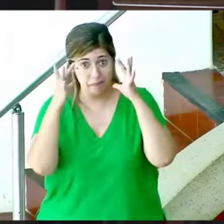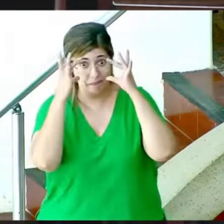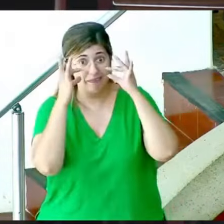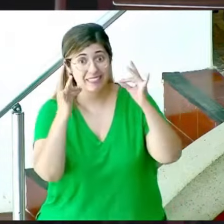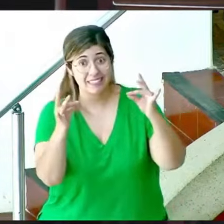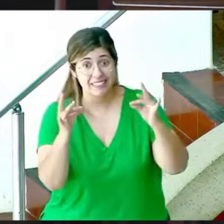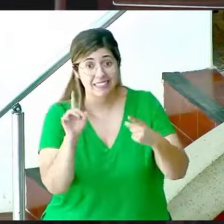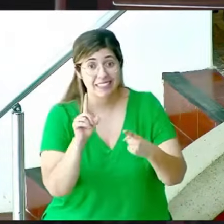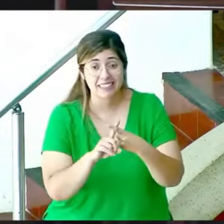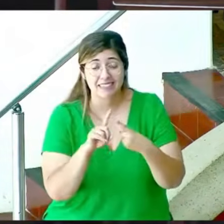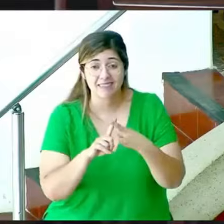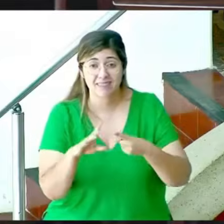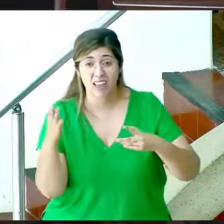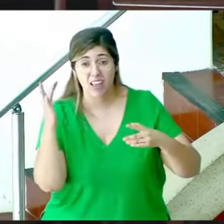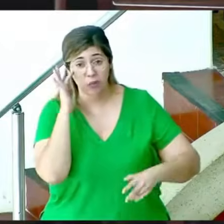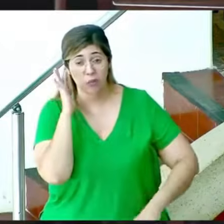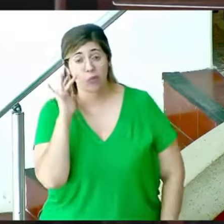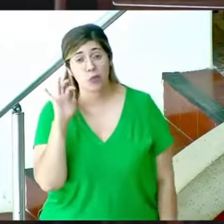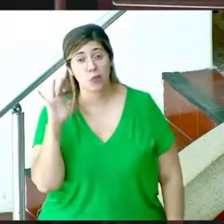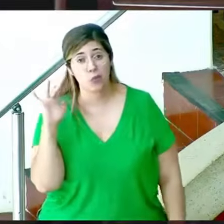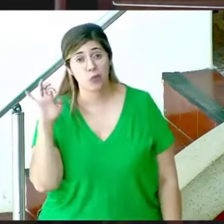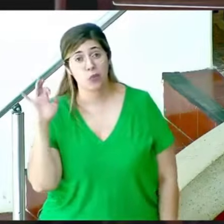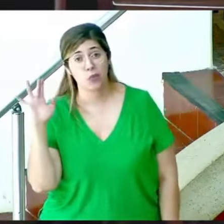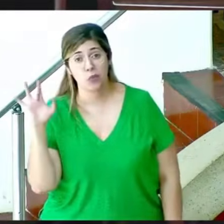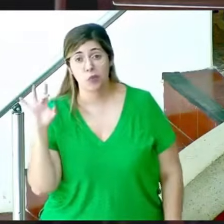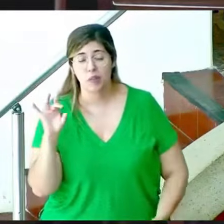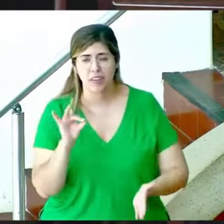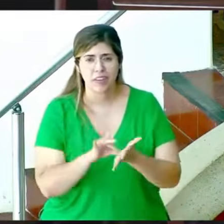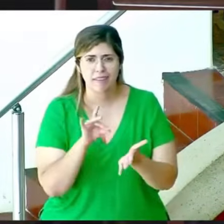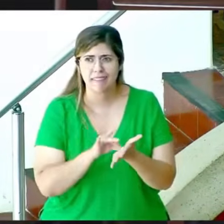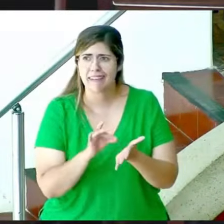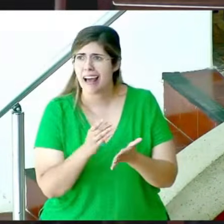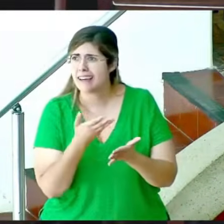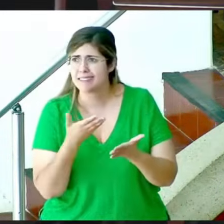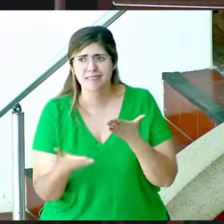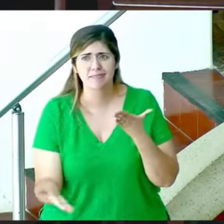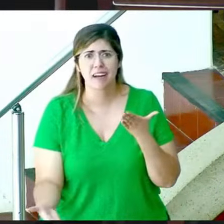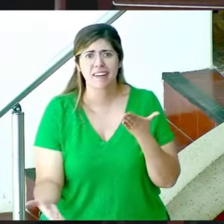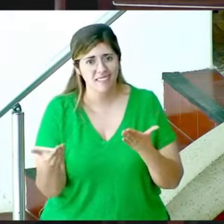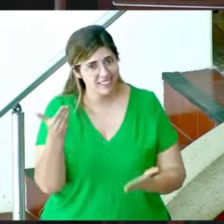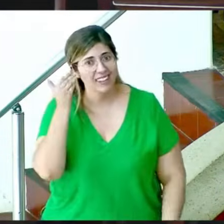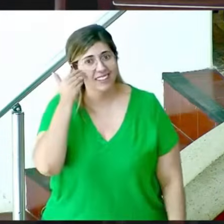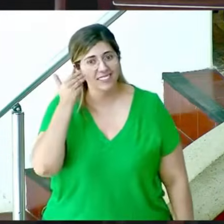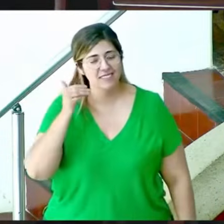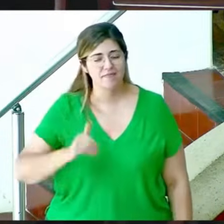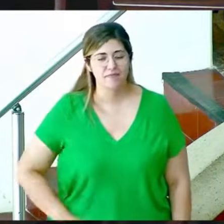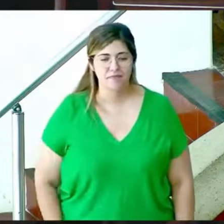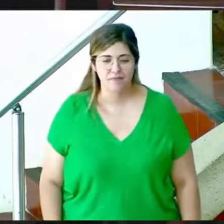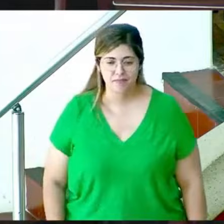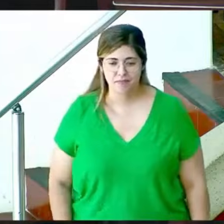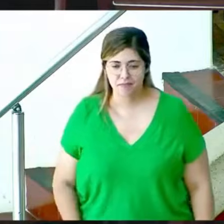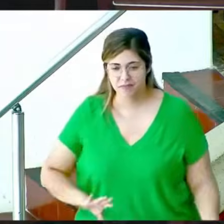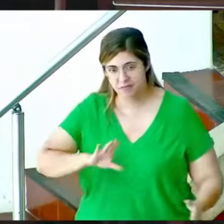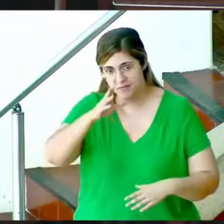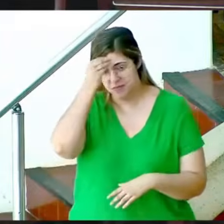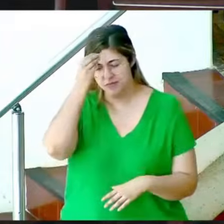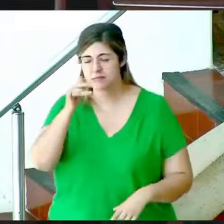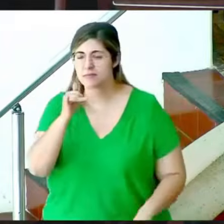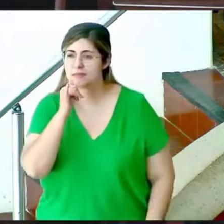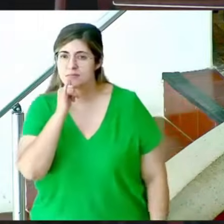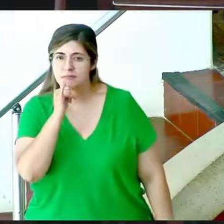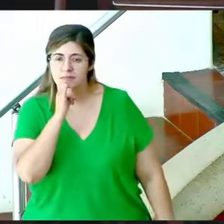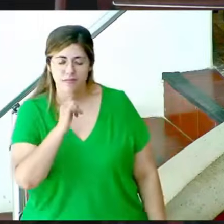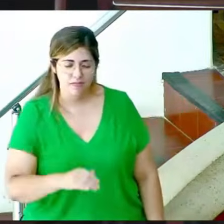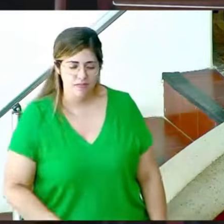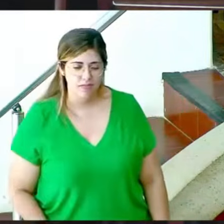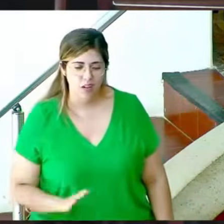sou alienado dessa coisa que é a verdade, Jesus Cristo? Deixa eu trazer um ponto só para você. Um dia, depois que Pilatos disse, eu